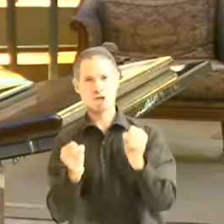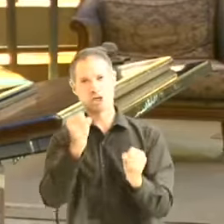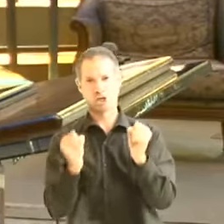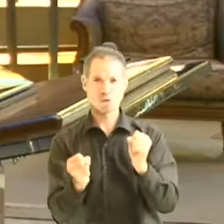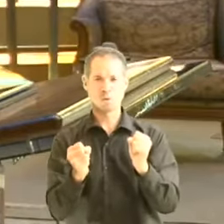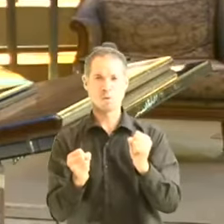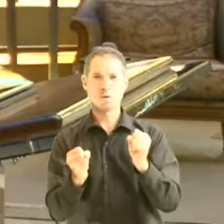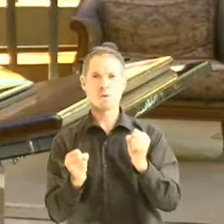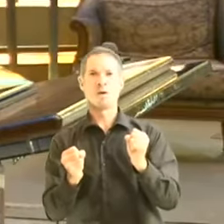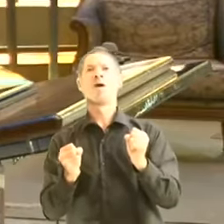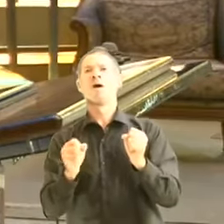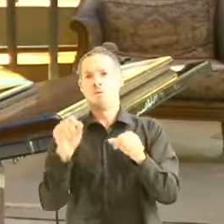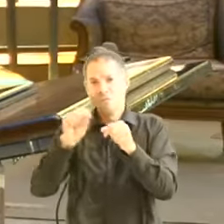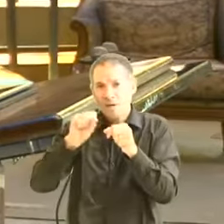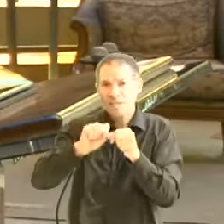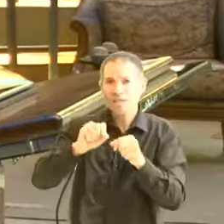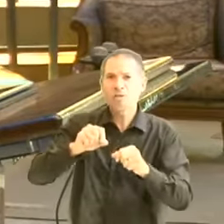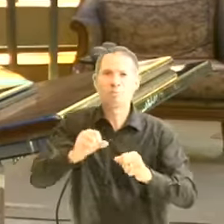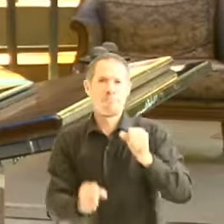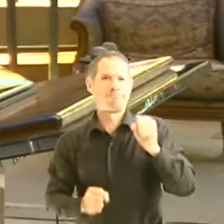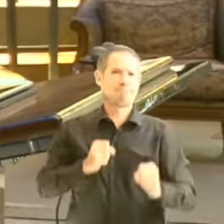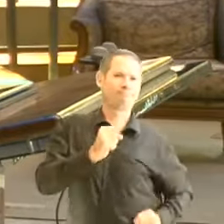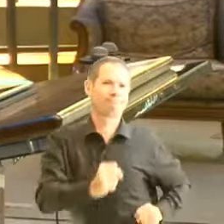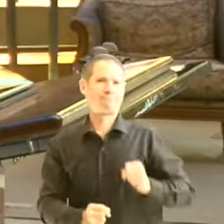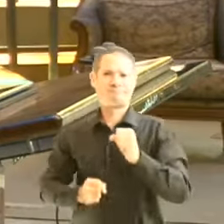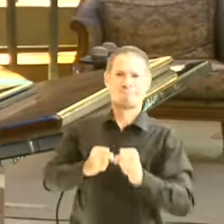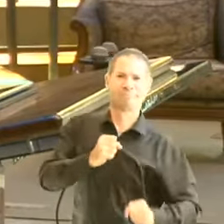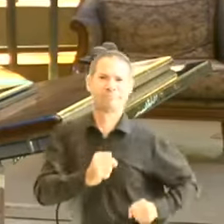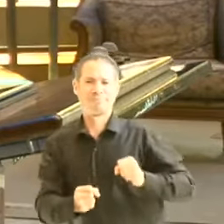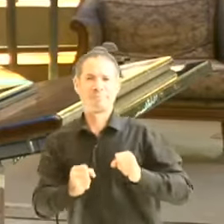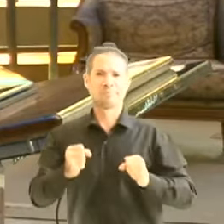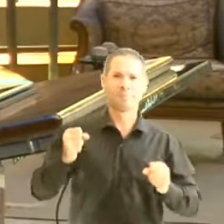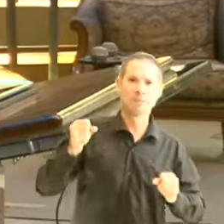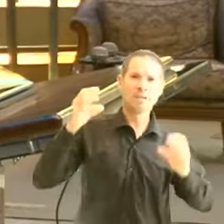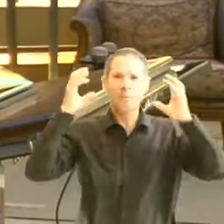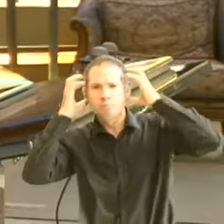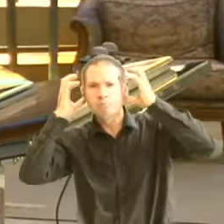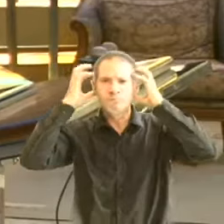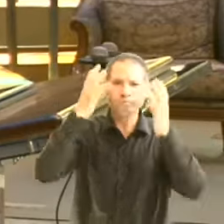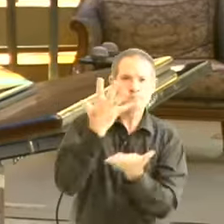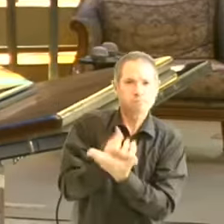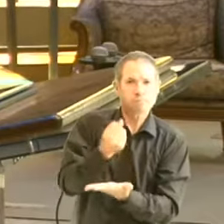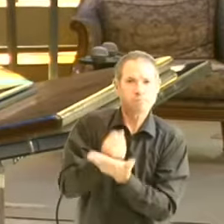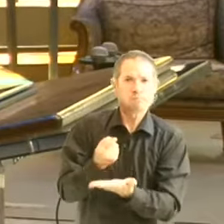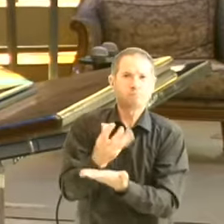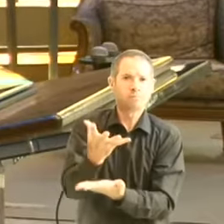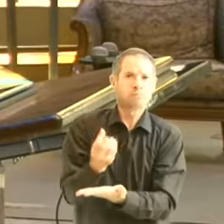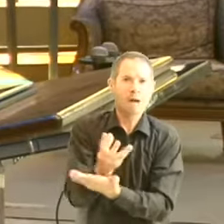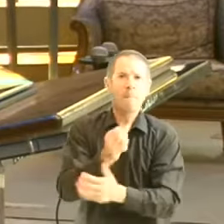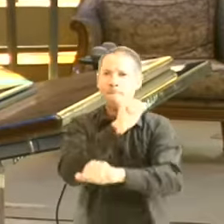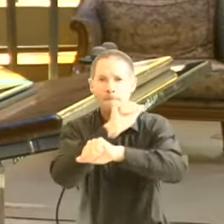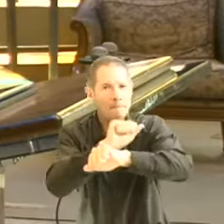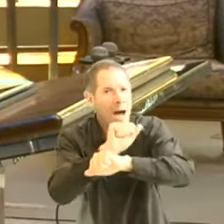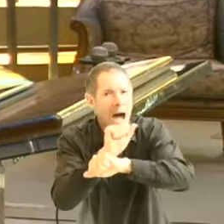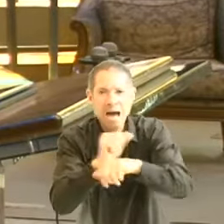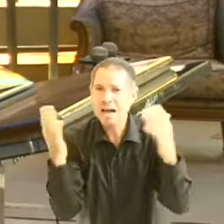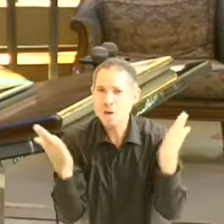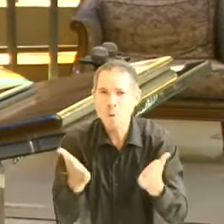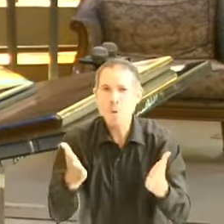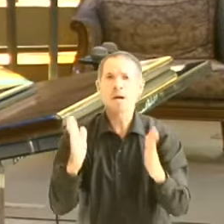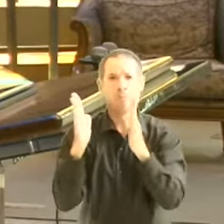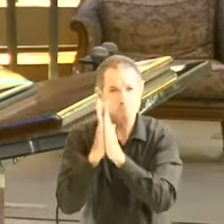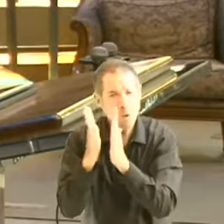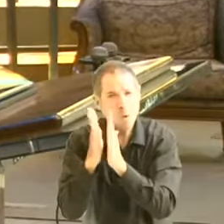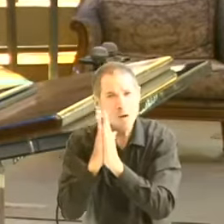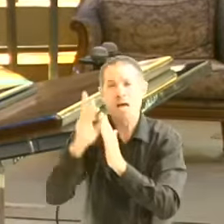carro, está fazendo uma caminhada, sabe, ouvindo o podcast, para tudo que você está fazendo agora, para orar. Você